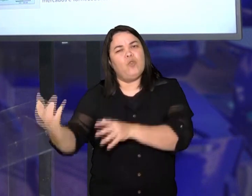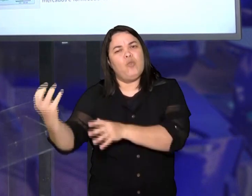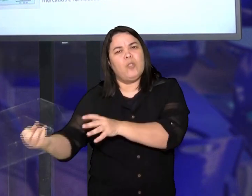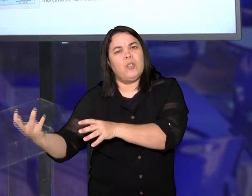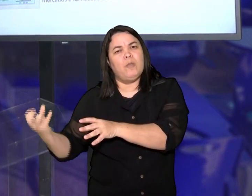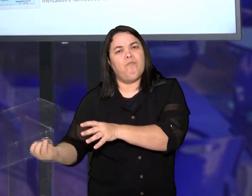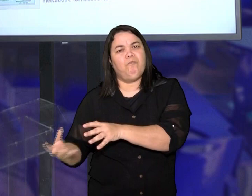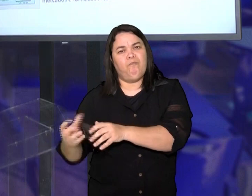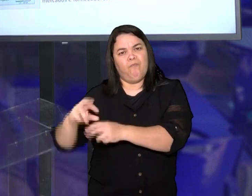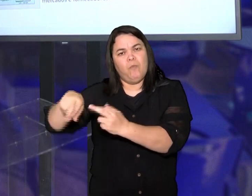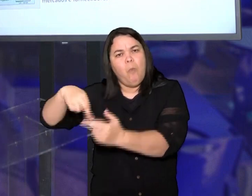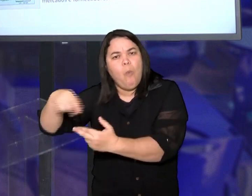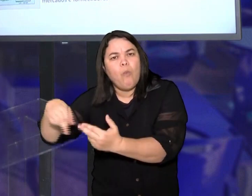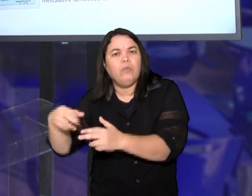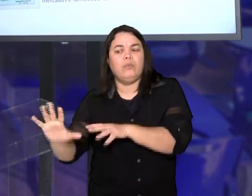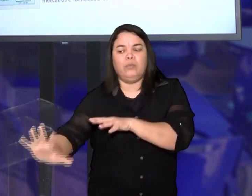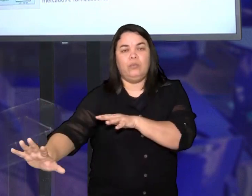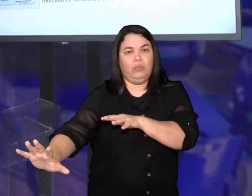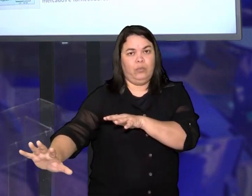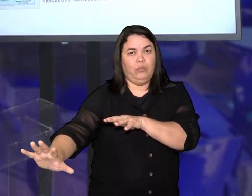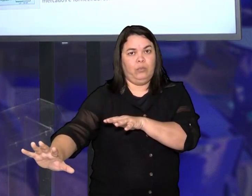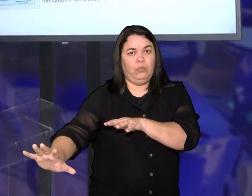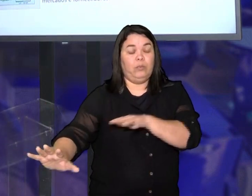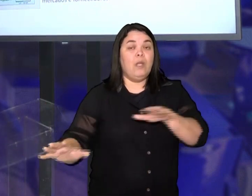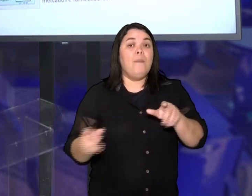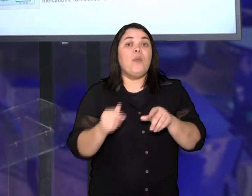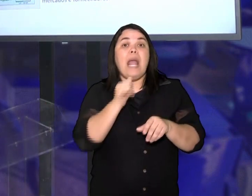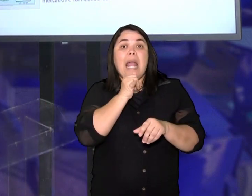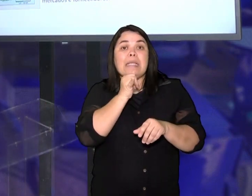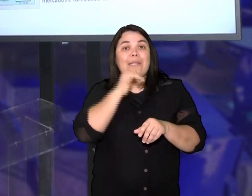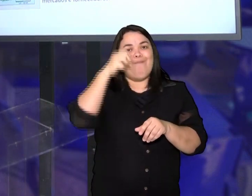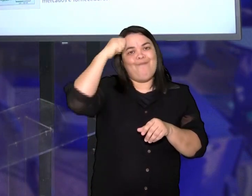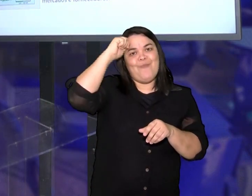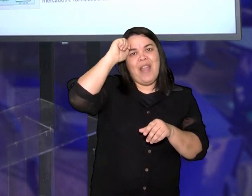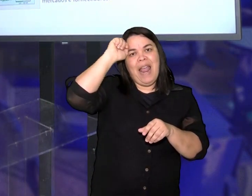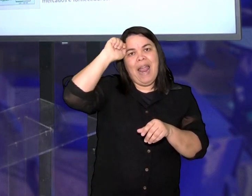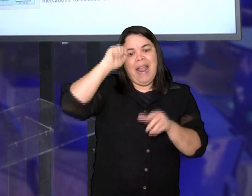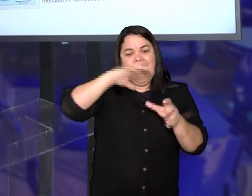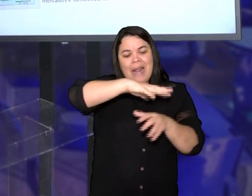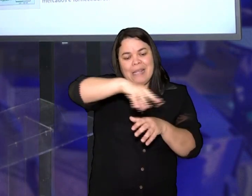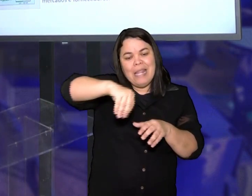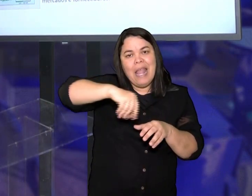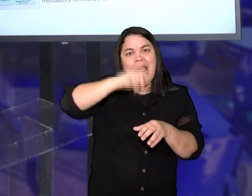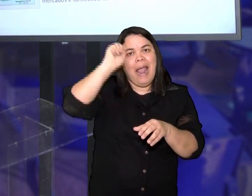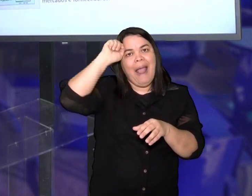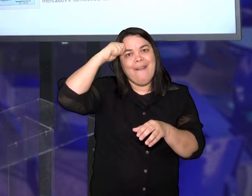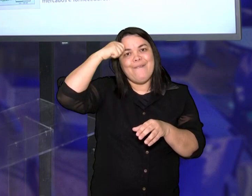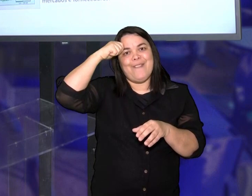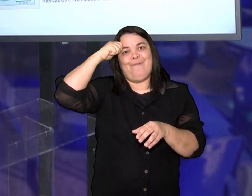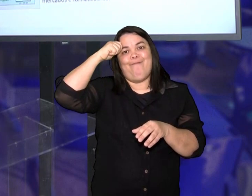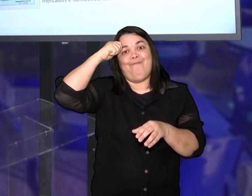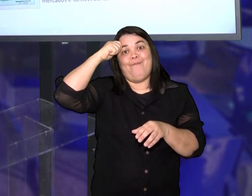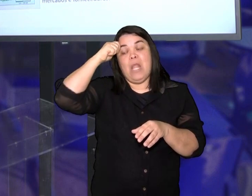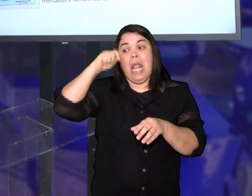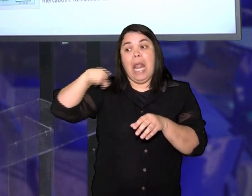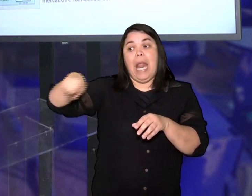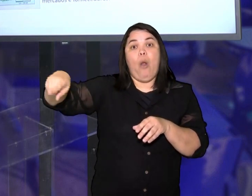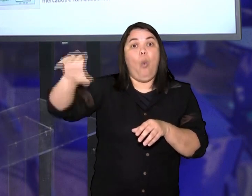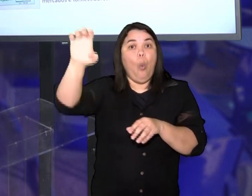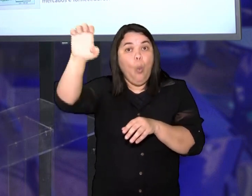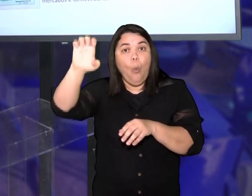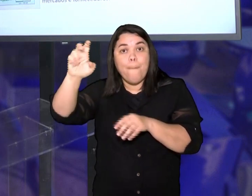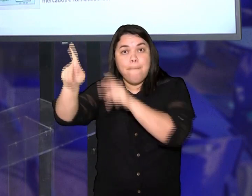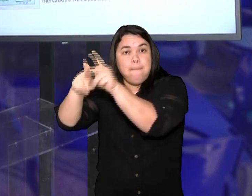mundo subdesenvolvido, inclusive o continente africano, ele vai ser alvo de exploração por parte